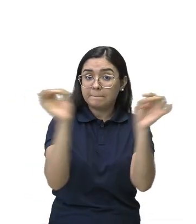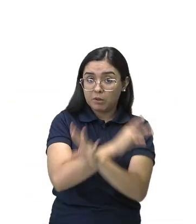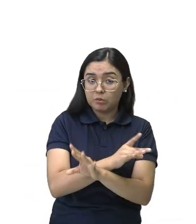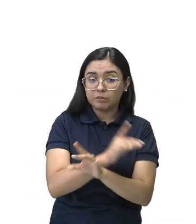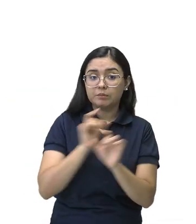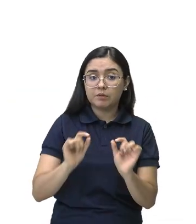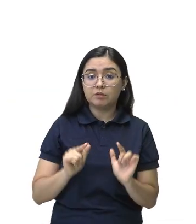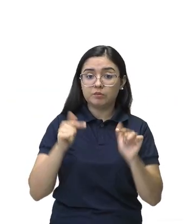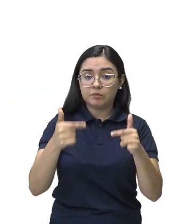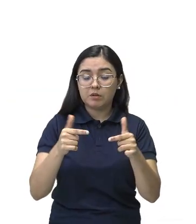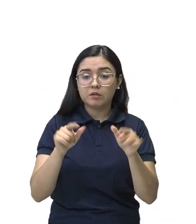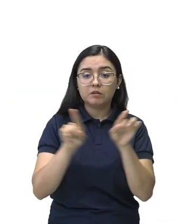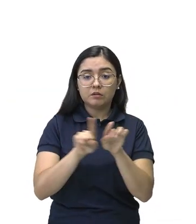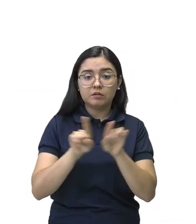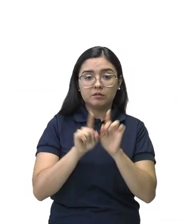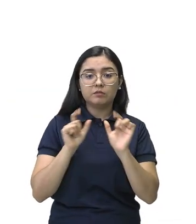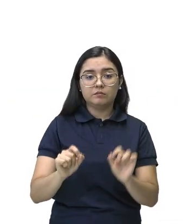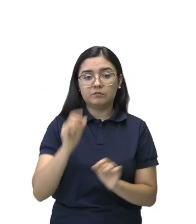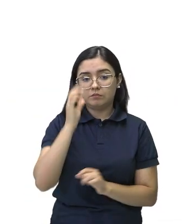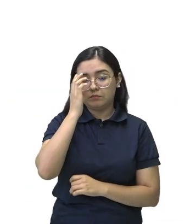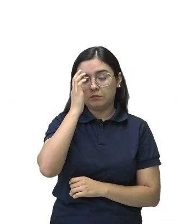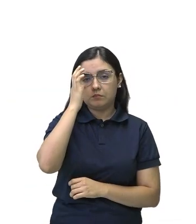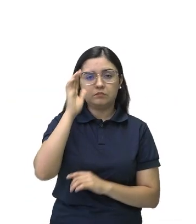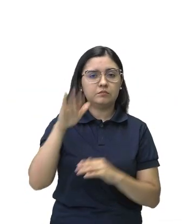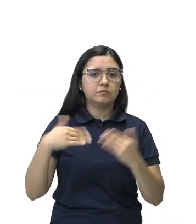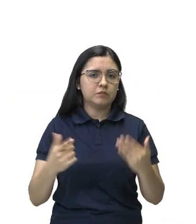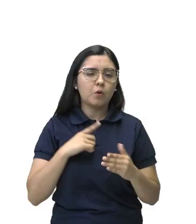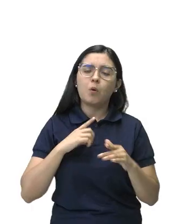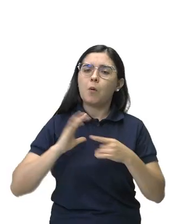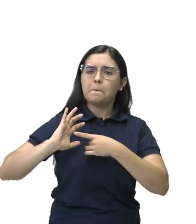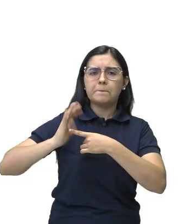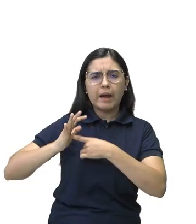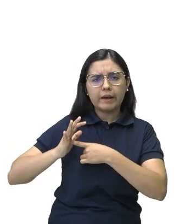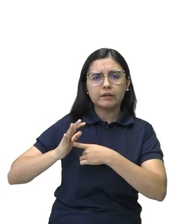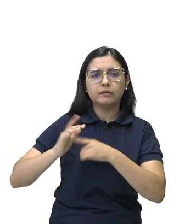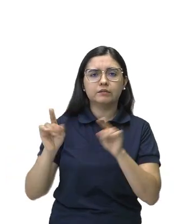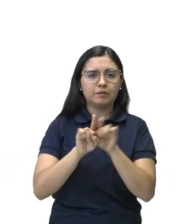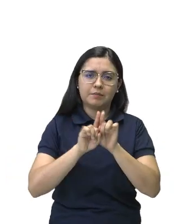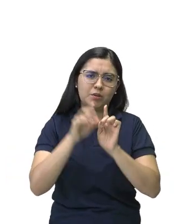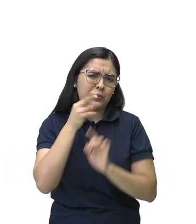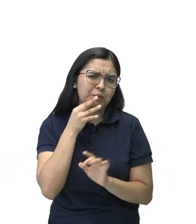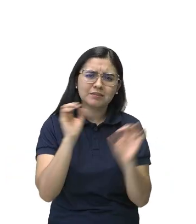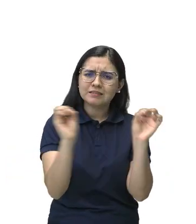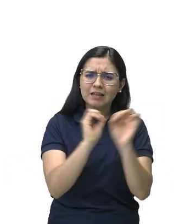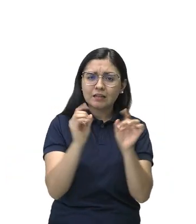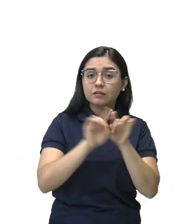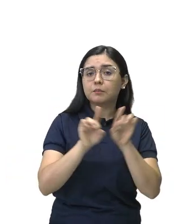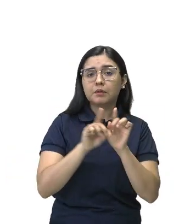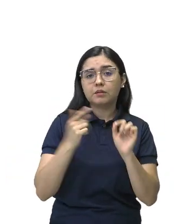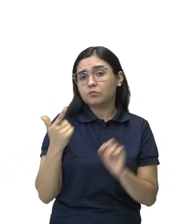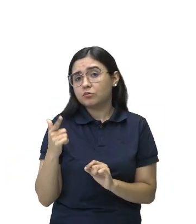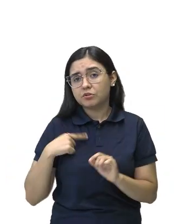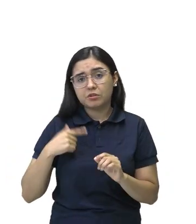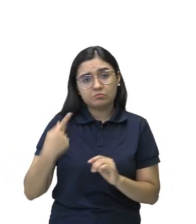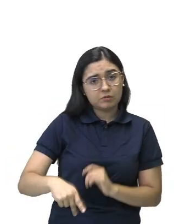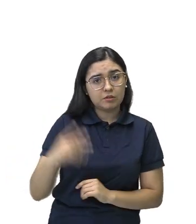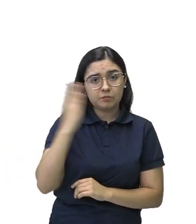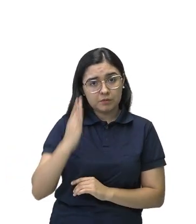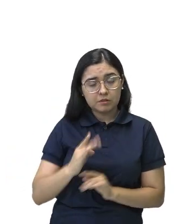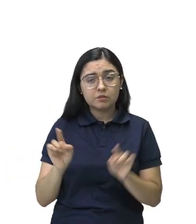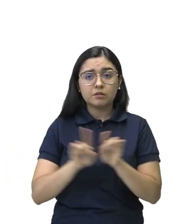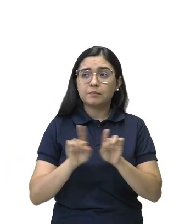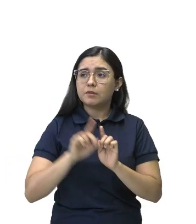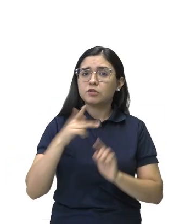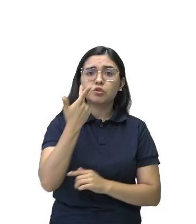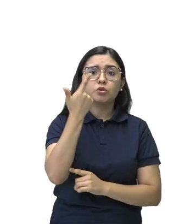para atuar com máquinas que de repente não se conheciam, que não existiam no Brasil, que vinham